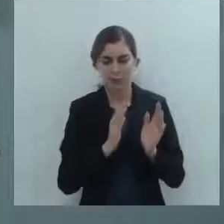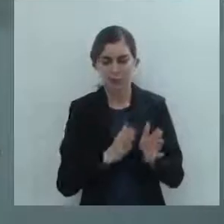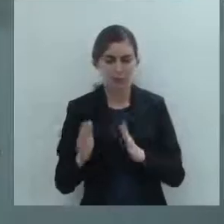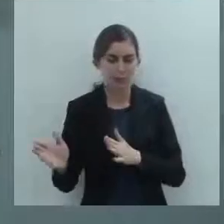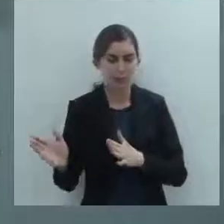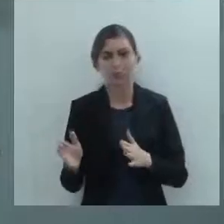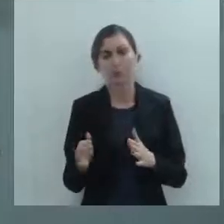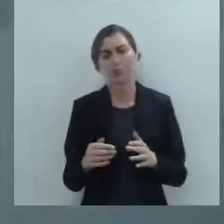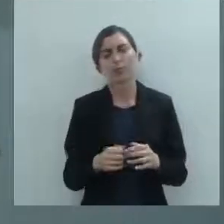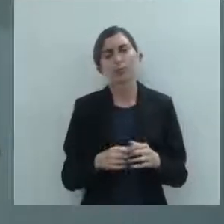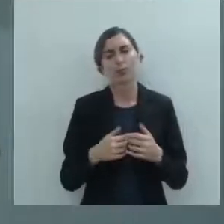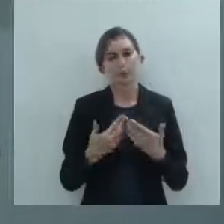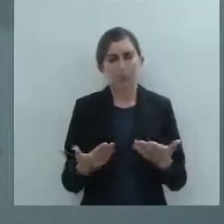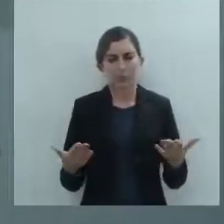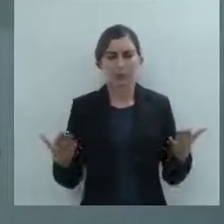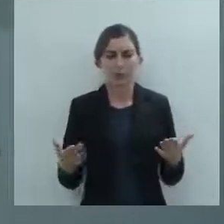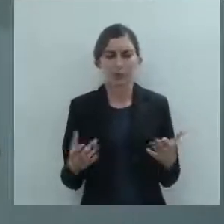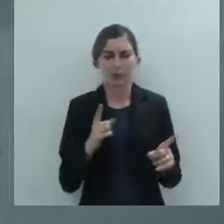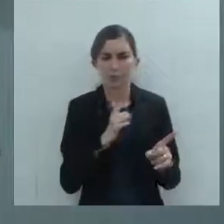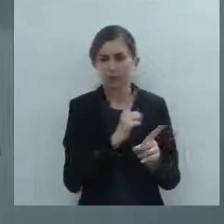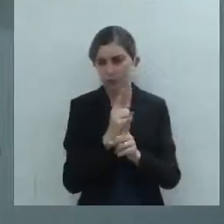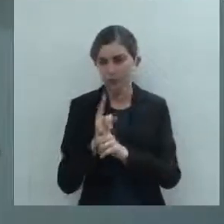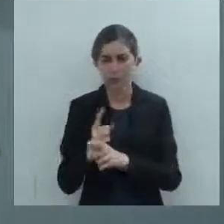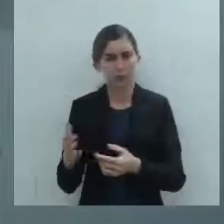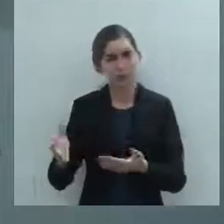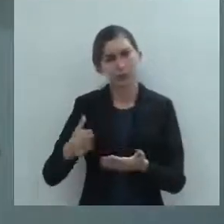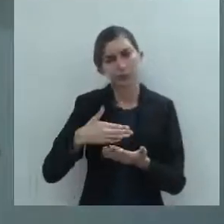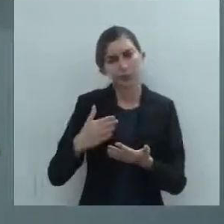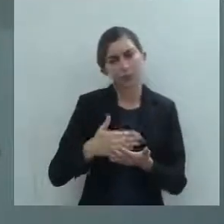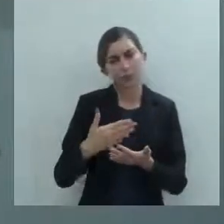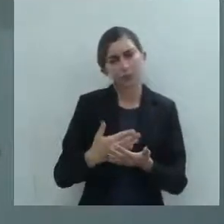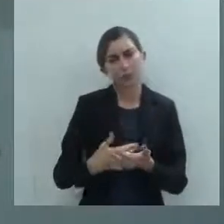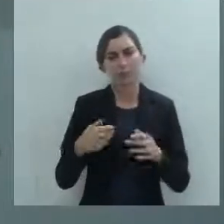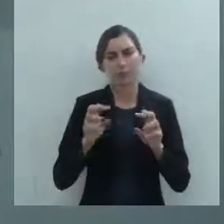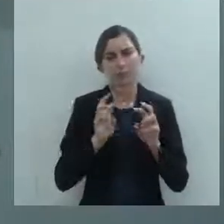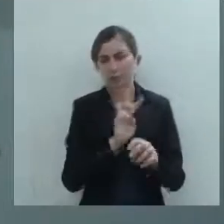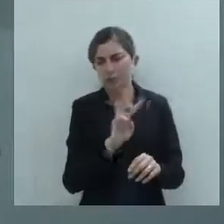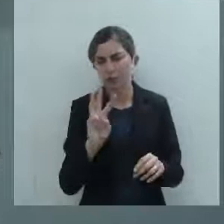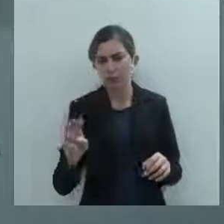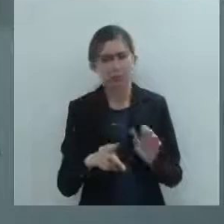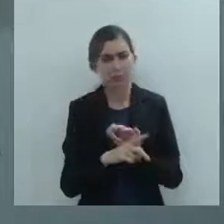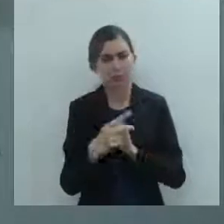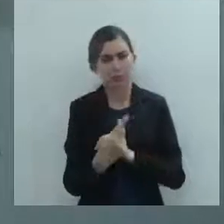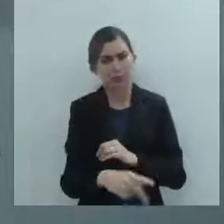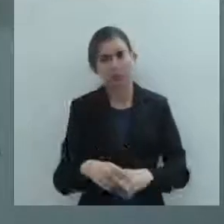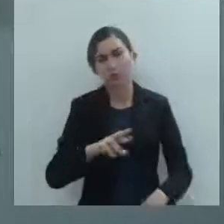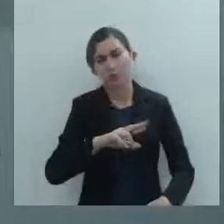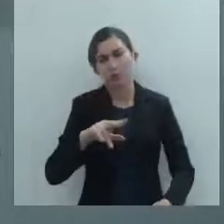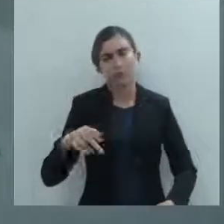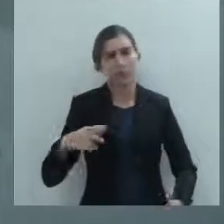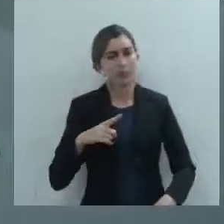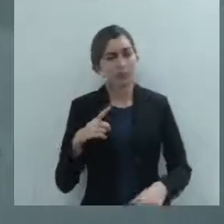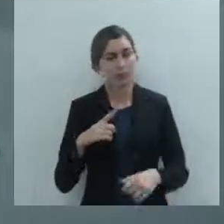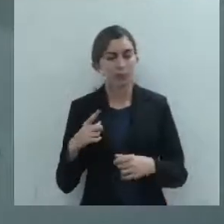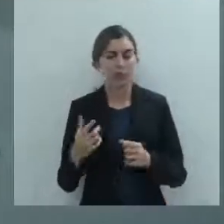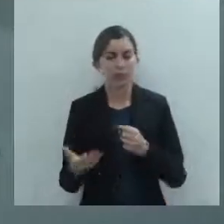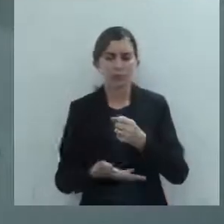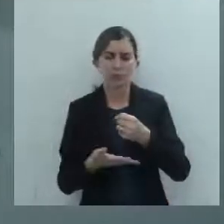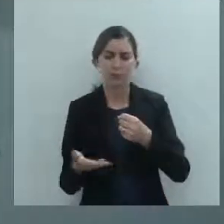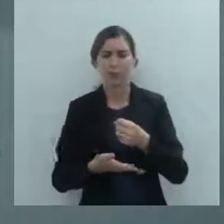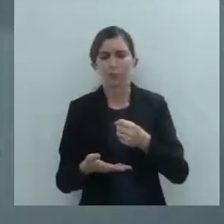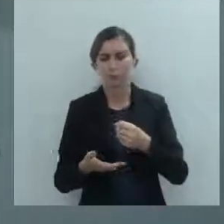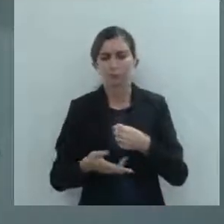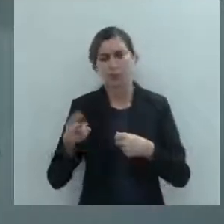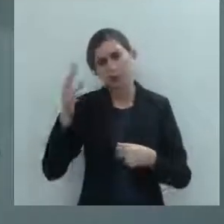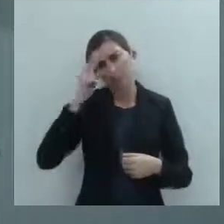e essa divisão que a gente tanto em conta a didática no sites especializados e etc ela tem como base